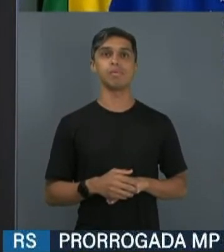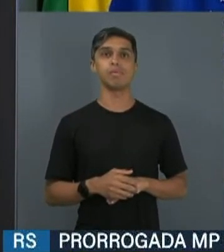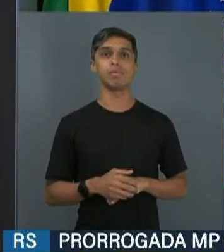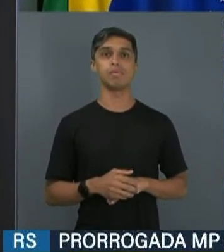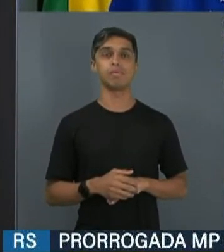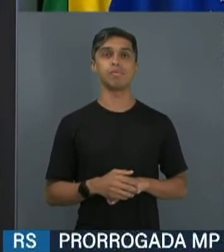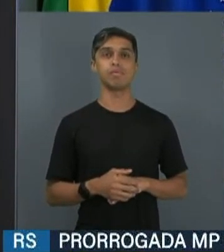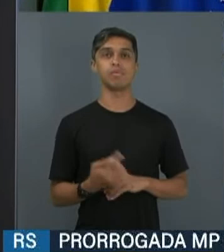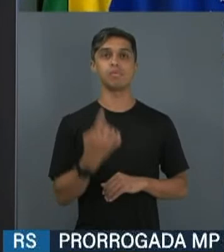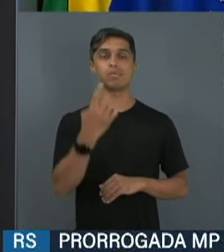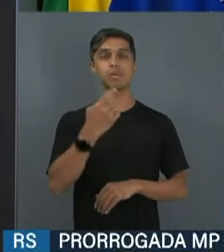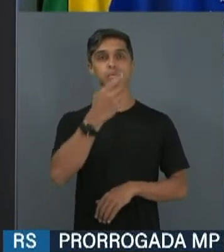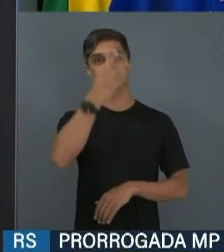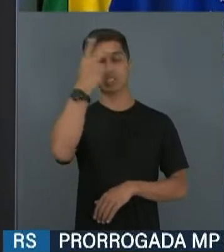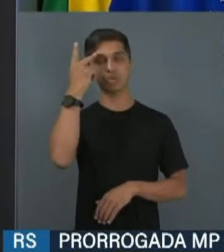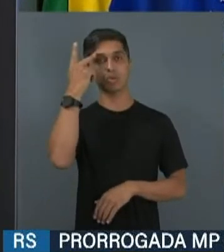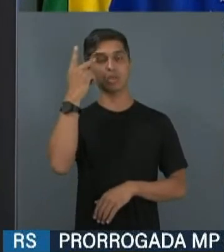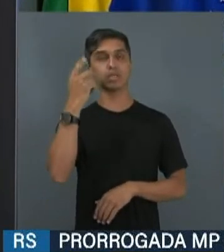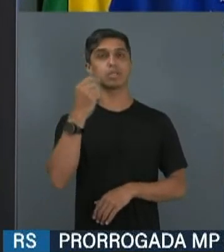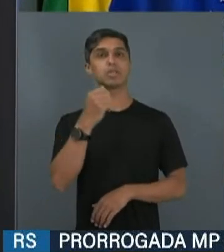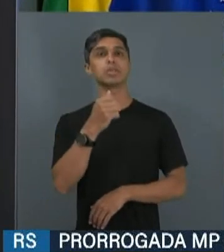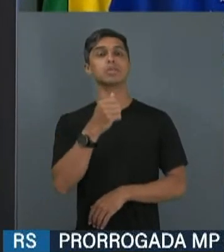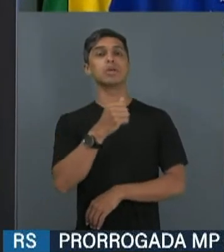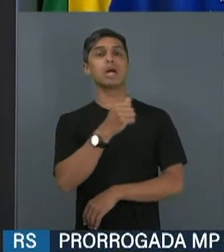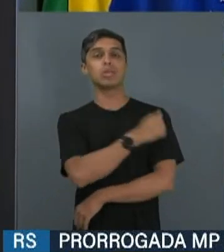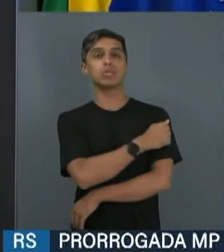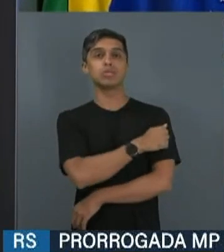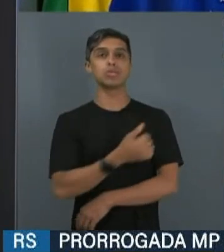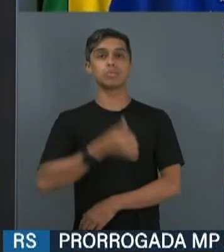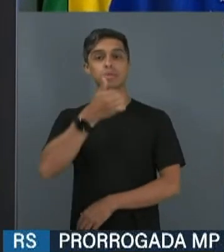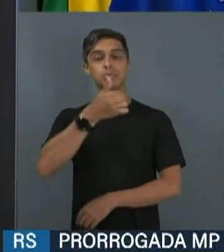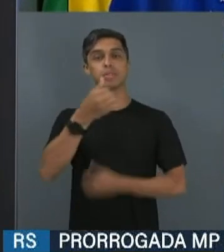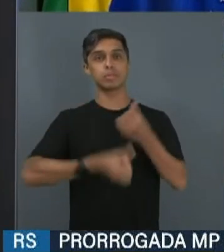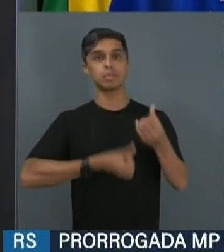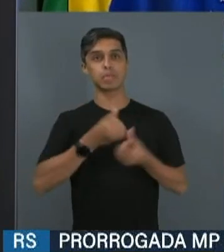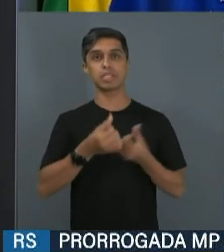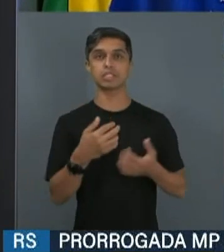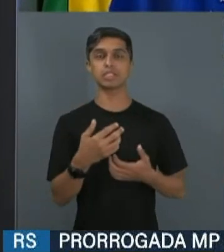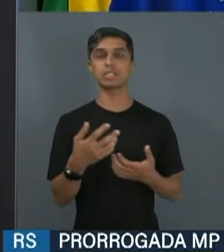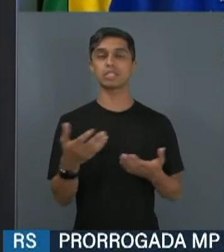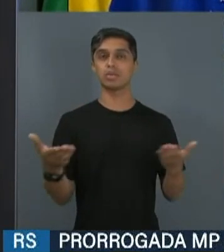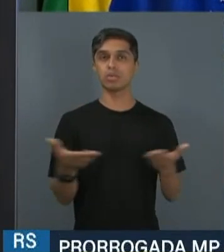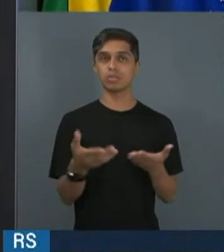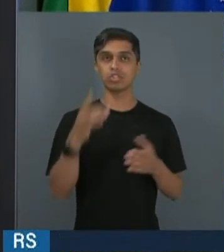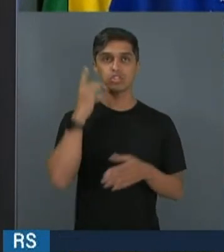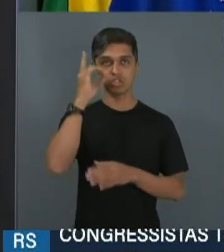Um estudante do primeiro semestre de direito se sente hoje